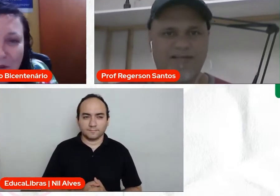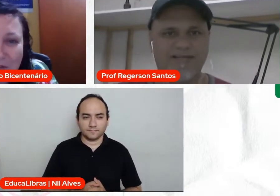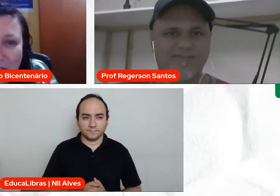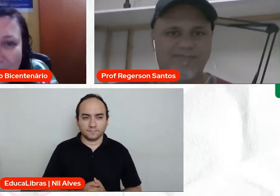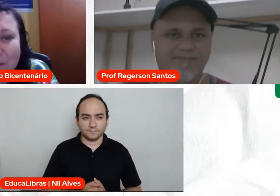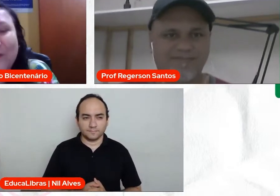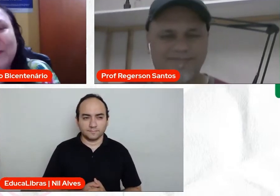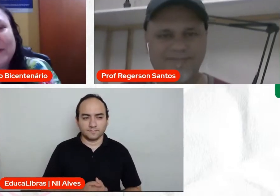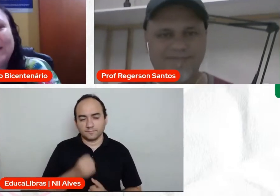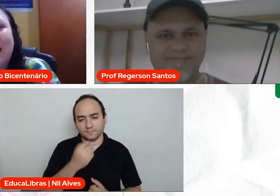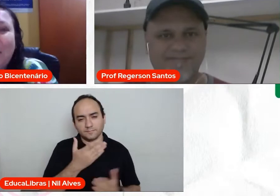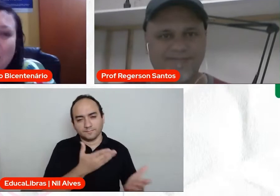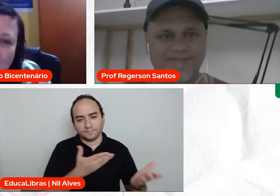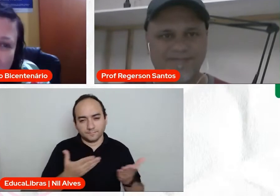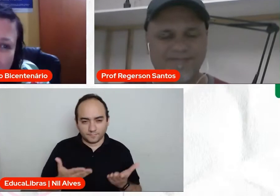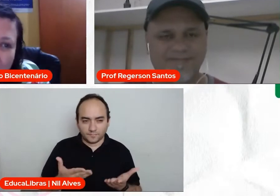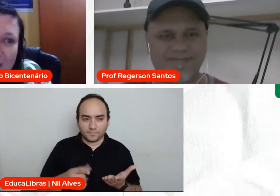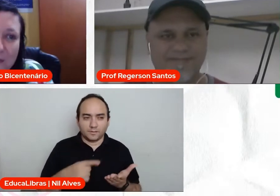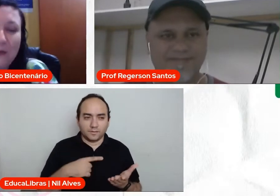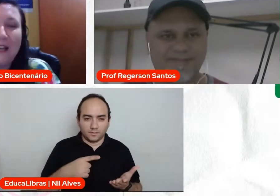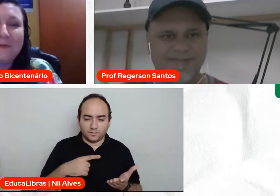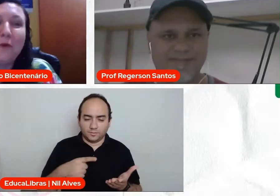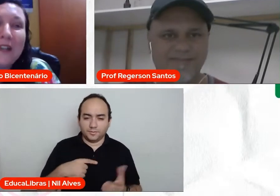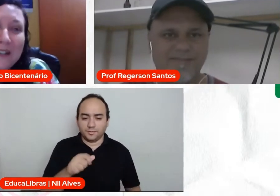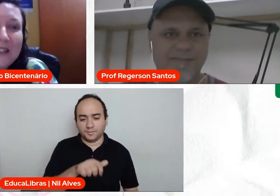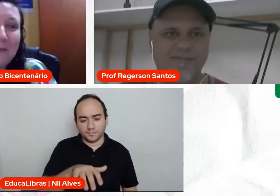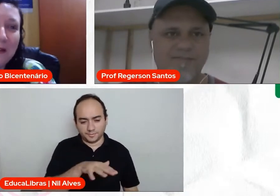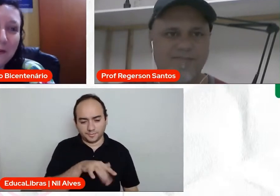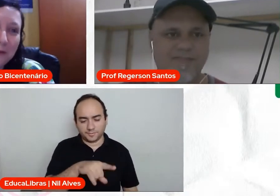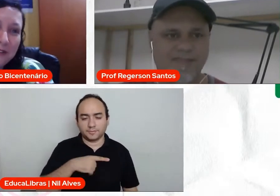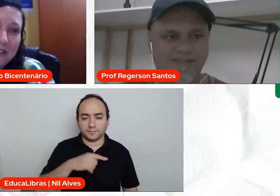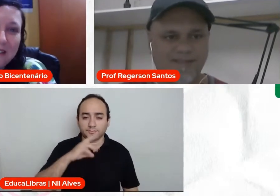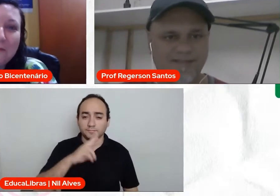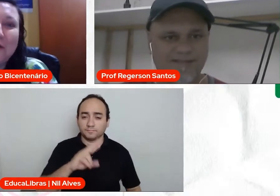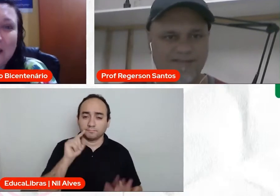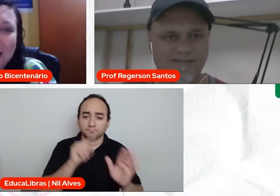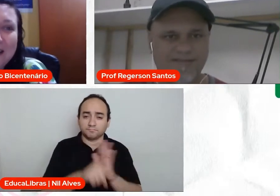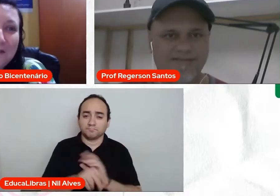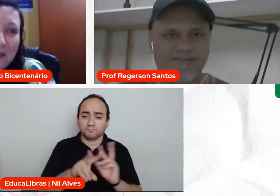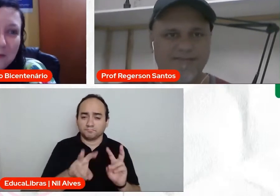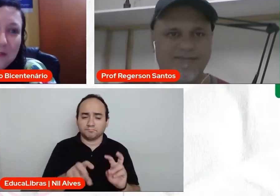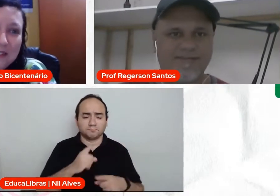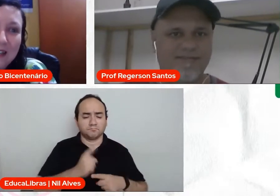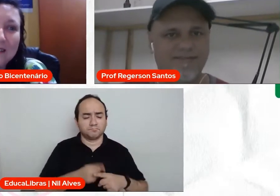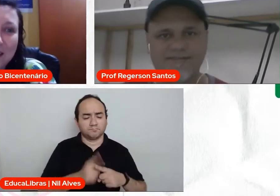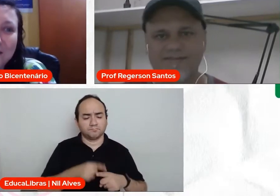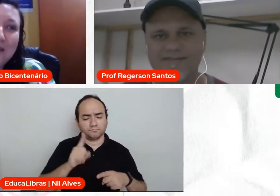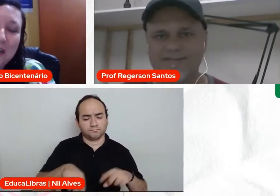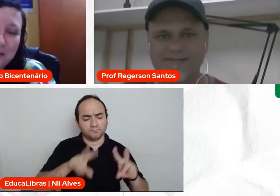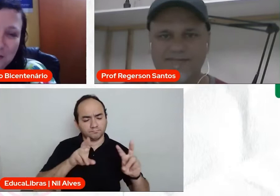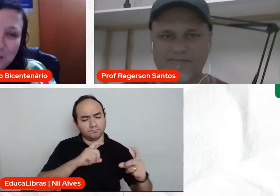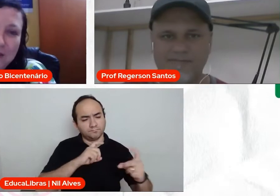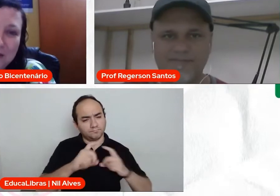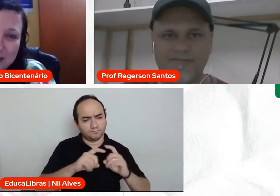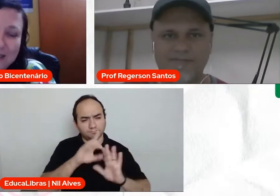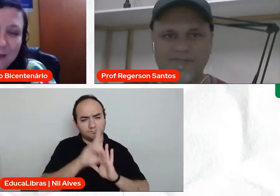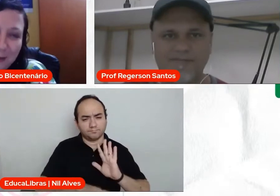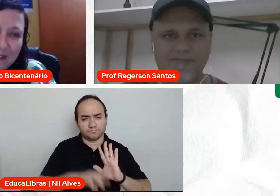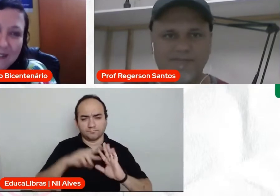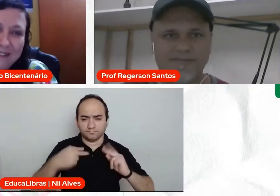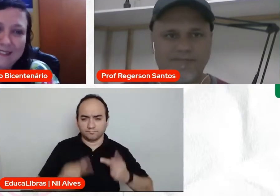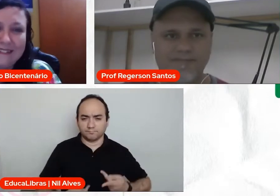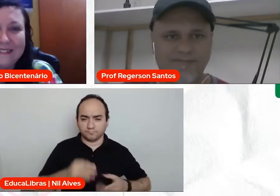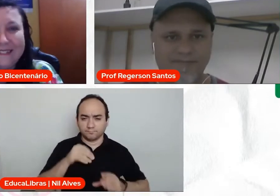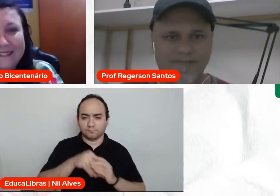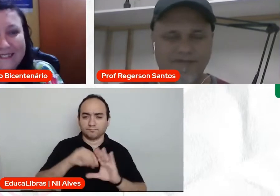Seja bem-vindo. Agora, o seu espaço para responder a nossa pergunta. Por que que devemos tratar de direitos humanos na